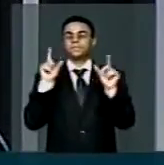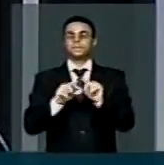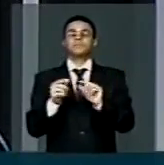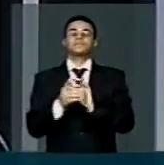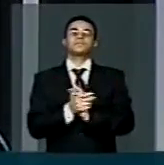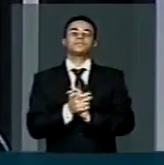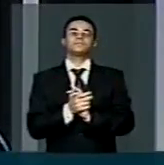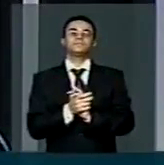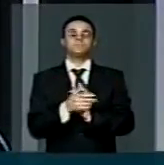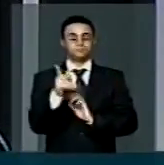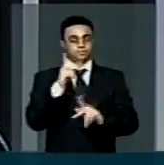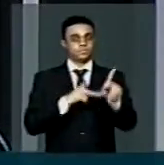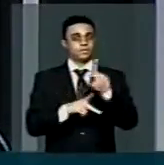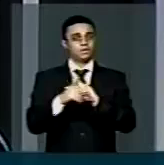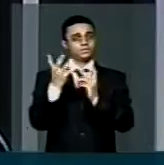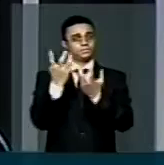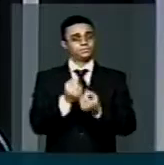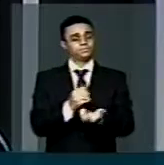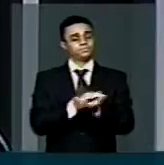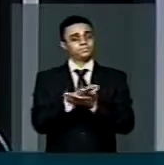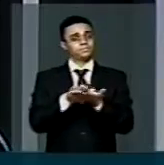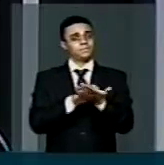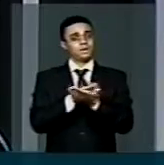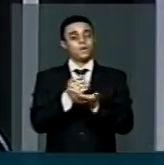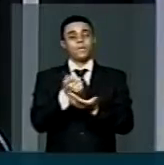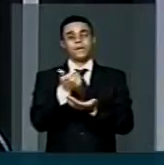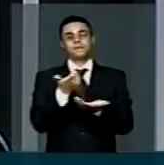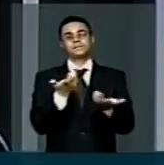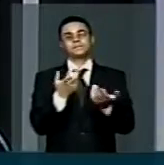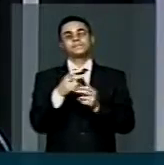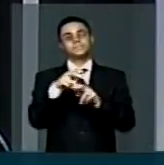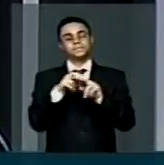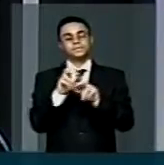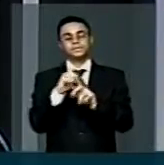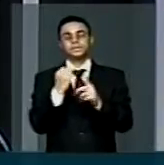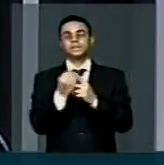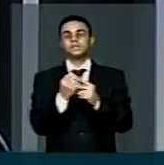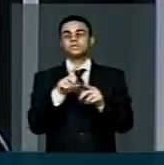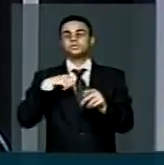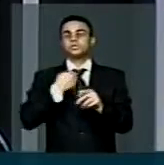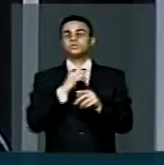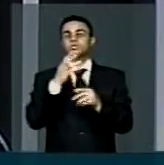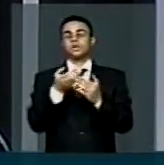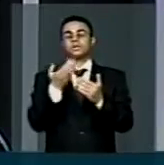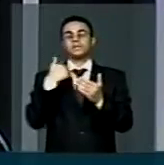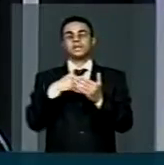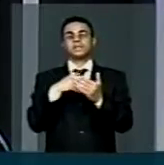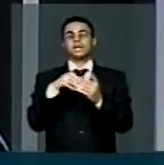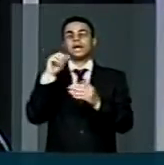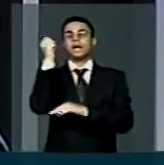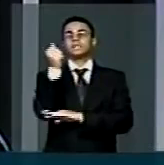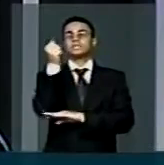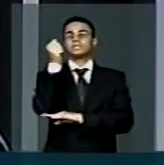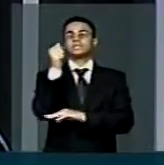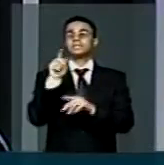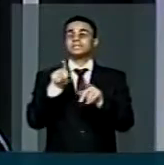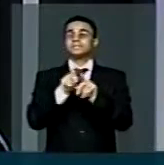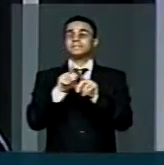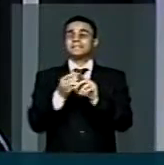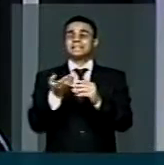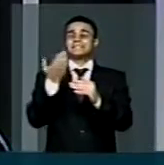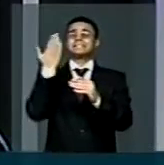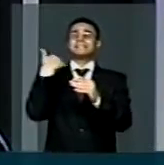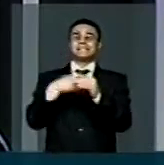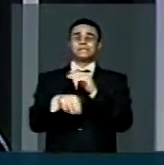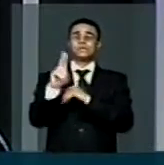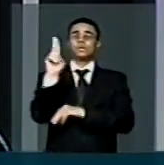para a população, na forma de serviço de qualidade. Ficamos atrás da nossa vizinha Argentina e bem atrás do Uruguai. Isso é parte